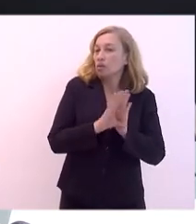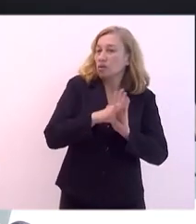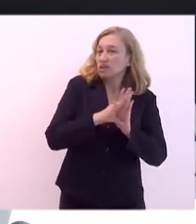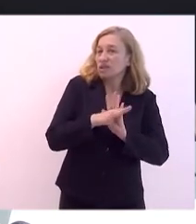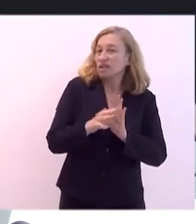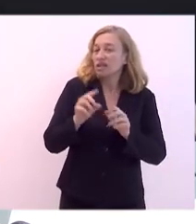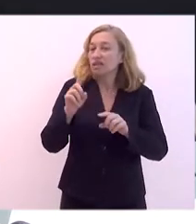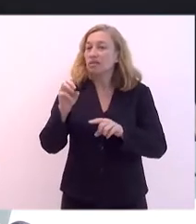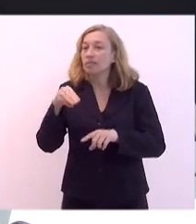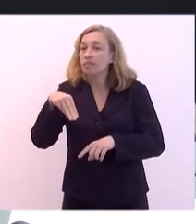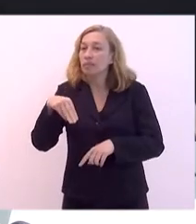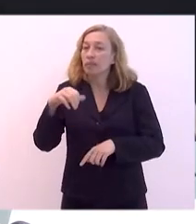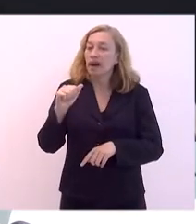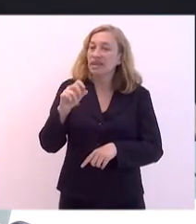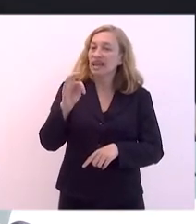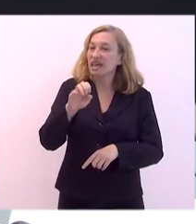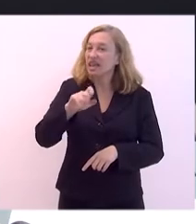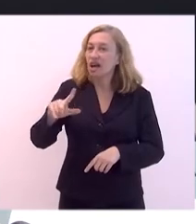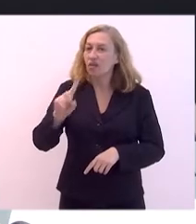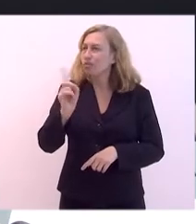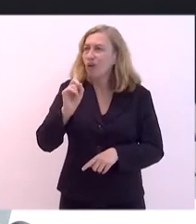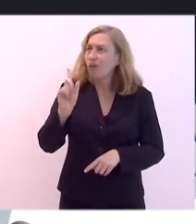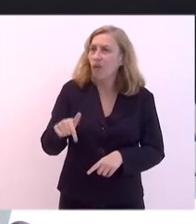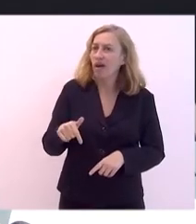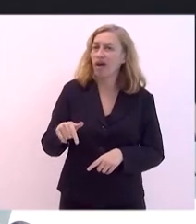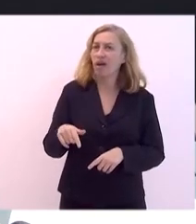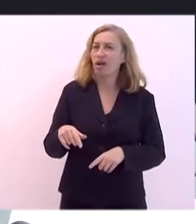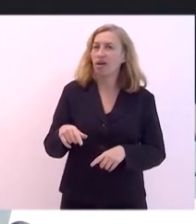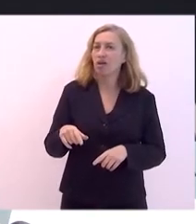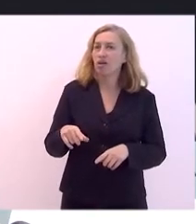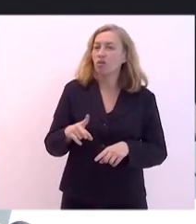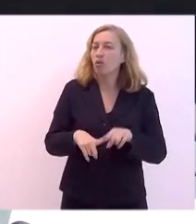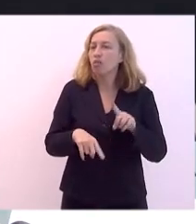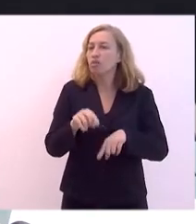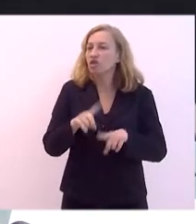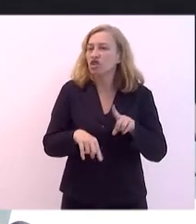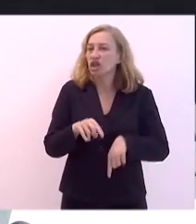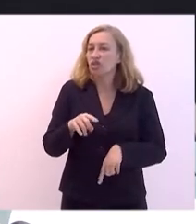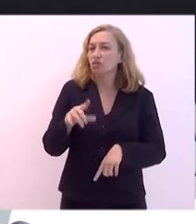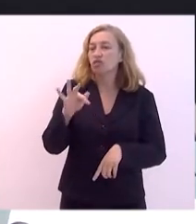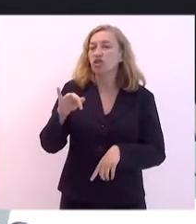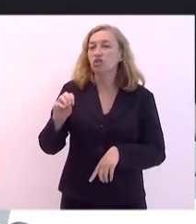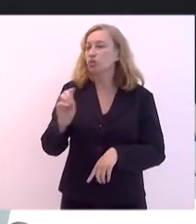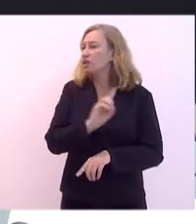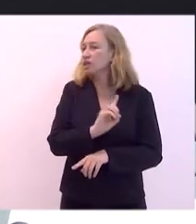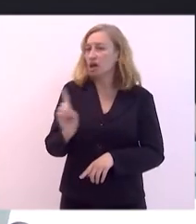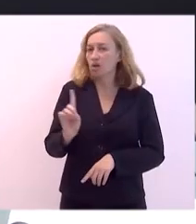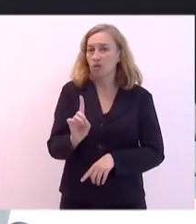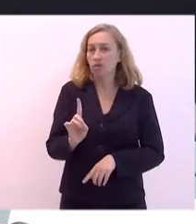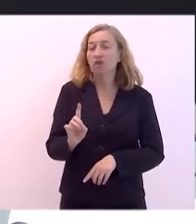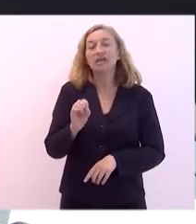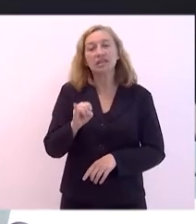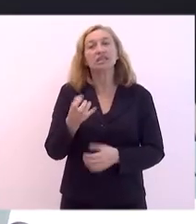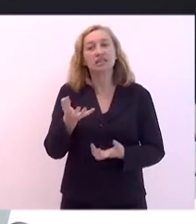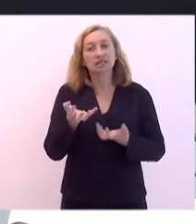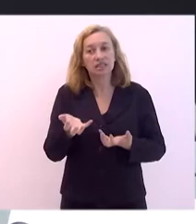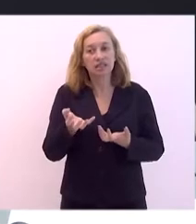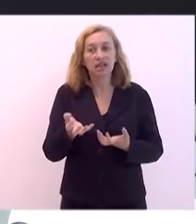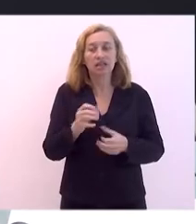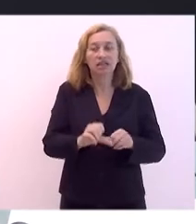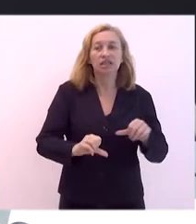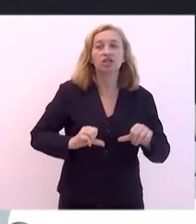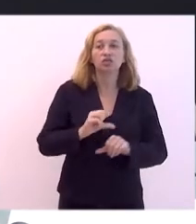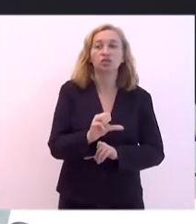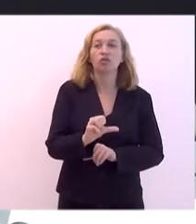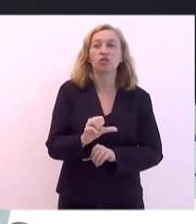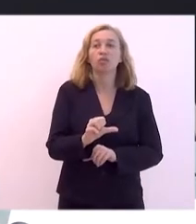esse. O patrimônio material não é o objeto físico. Né? Se ele quisesse